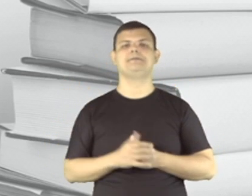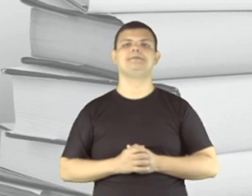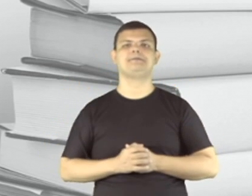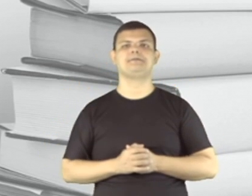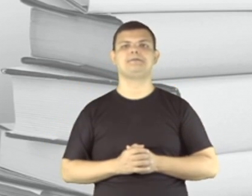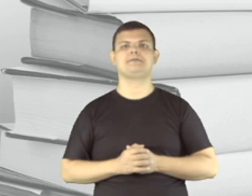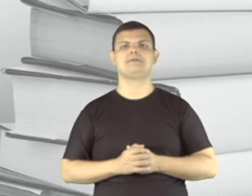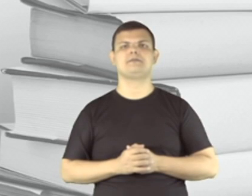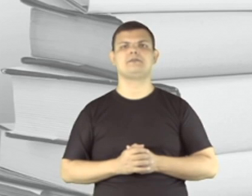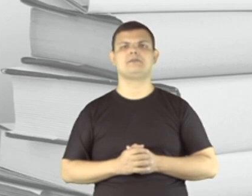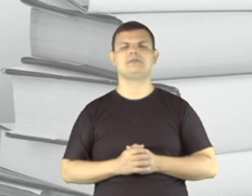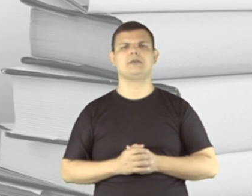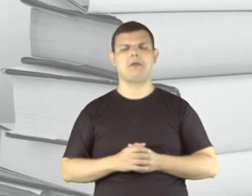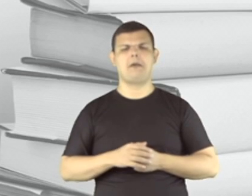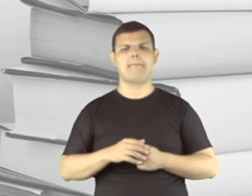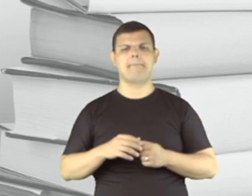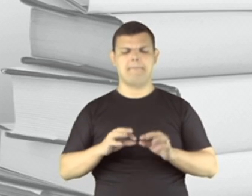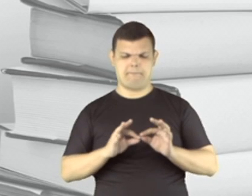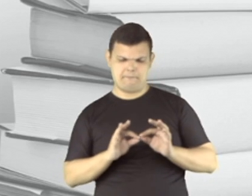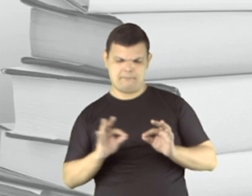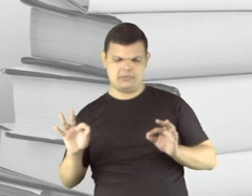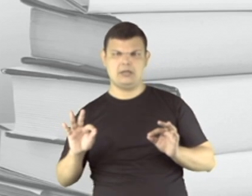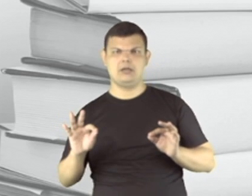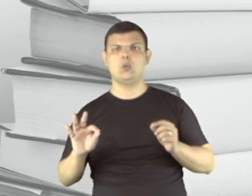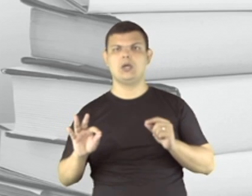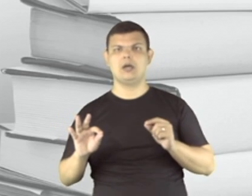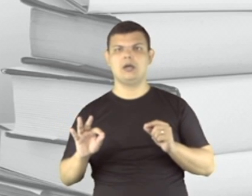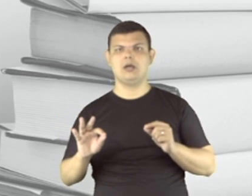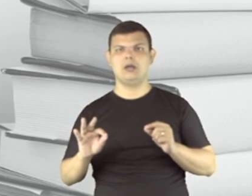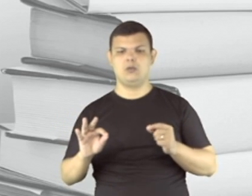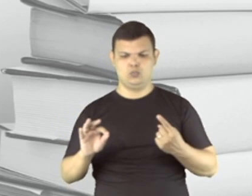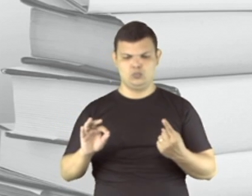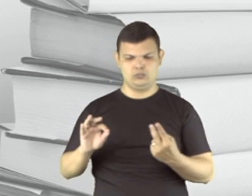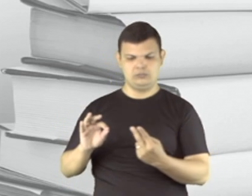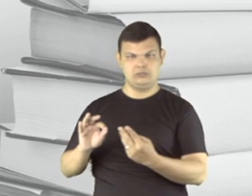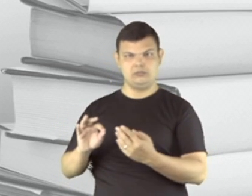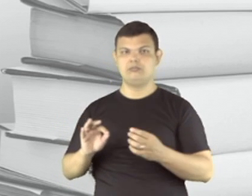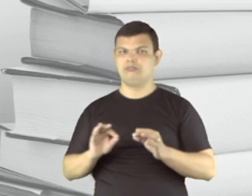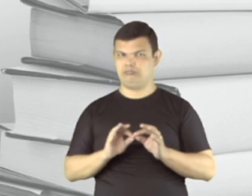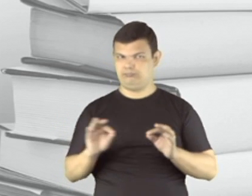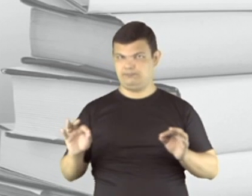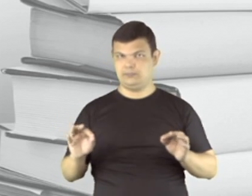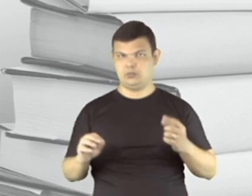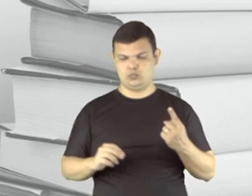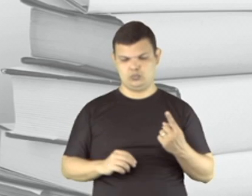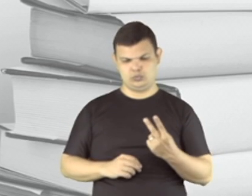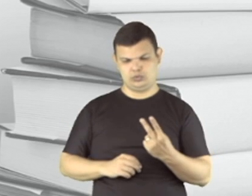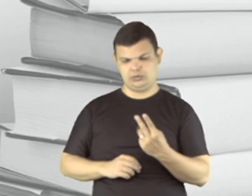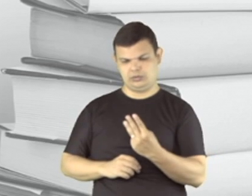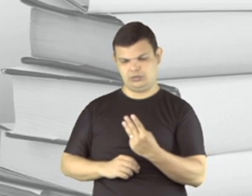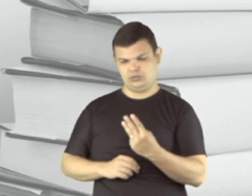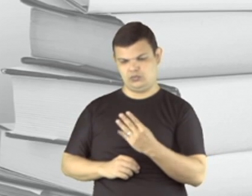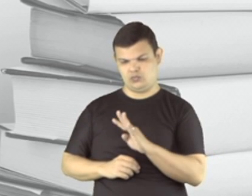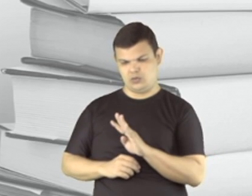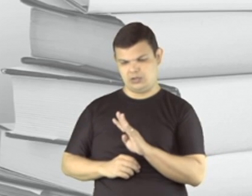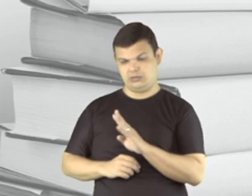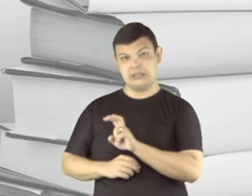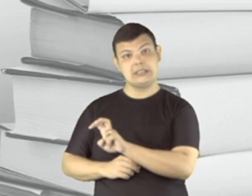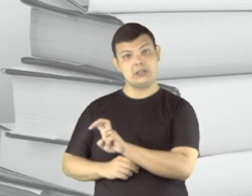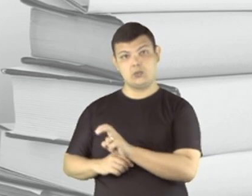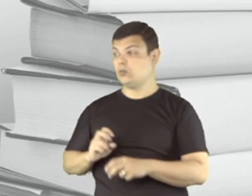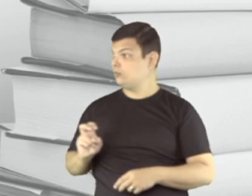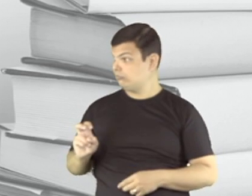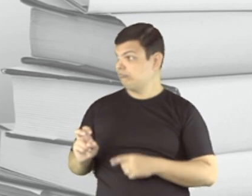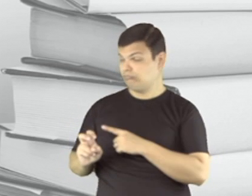tenho o que é base. Base é o que está aqui, ó, o que dá base, o que fica abaixo, né? 1, 2, 3,